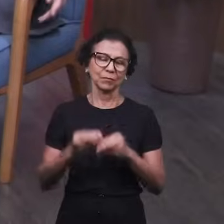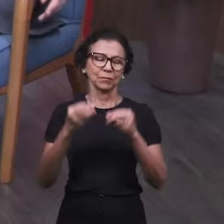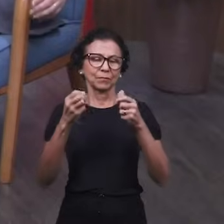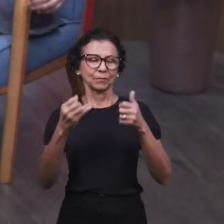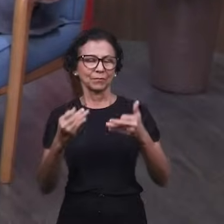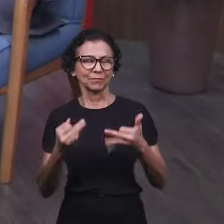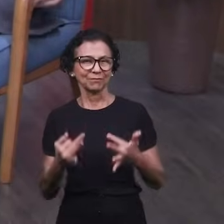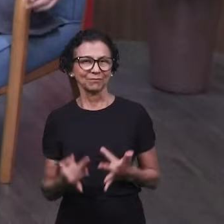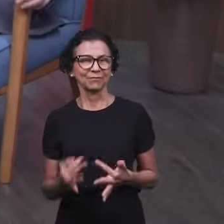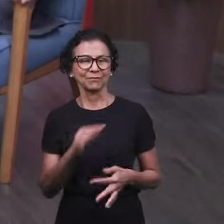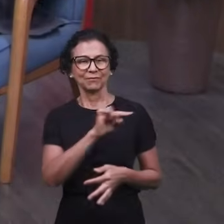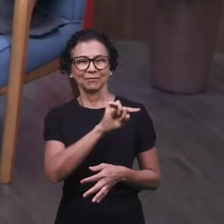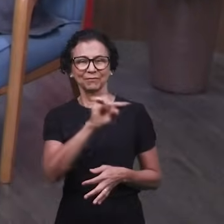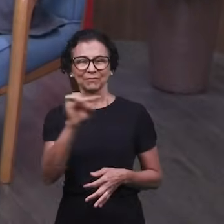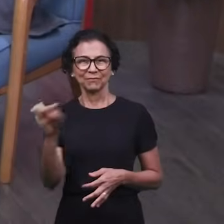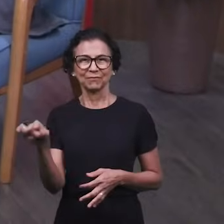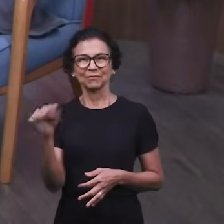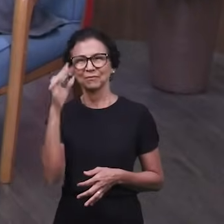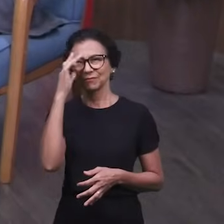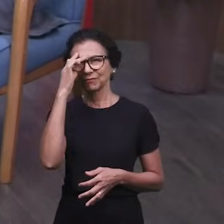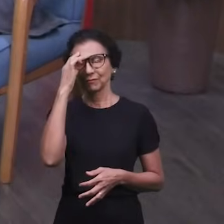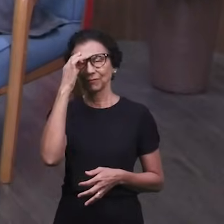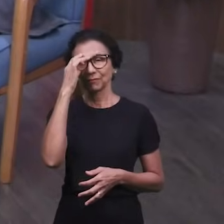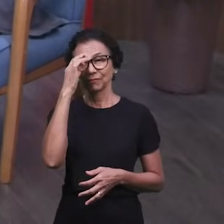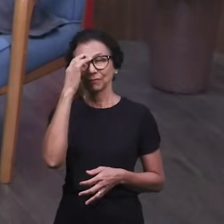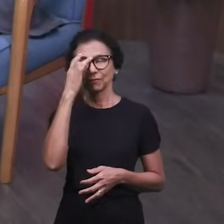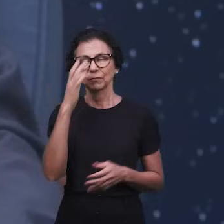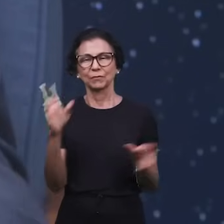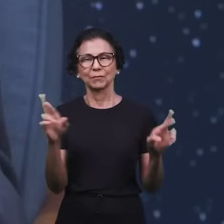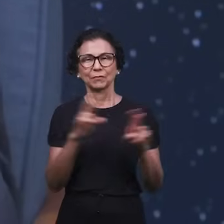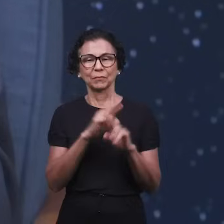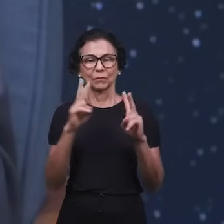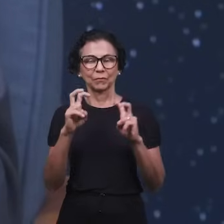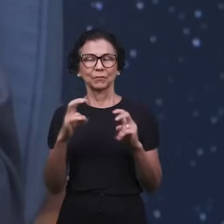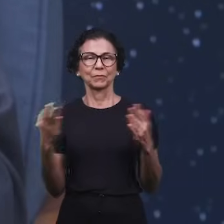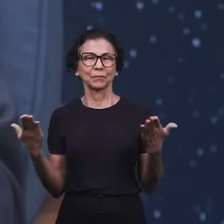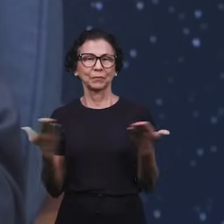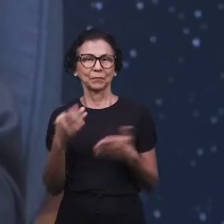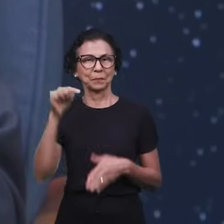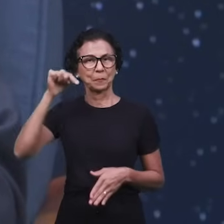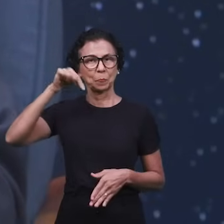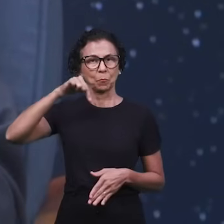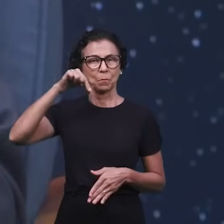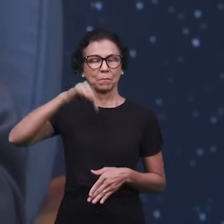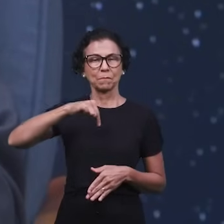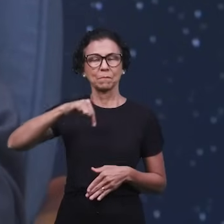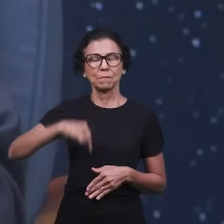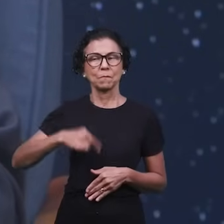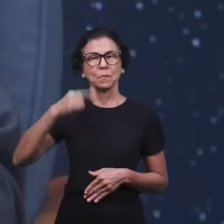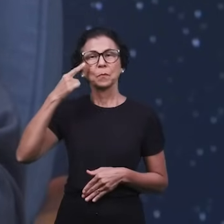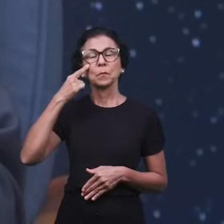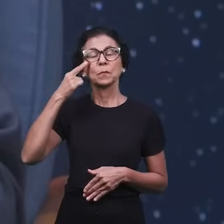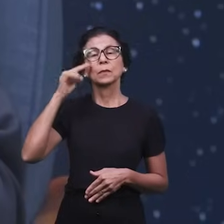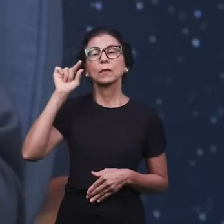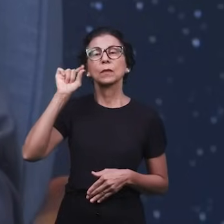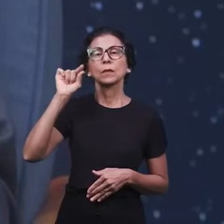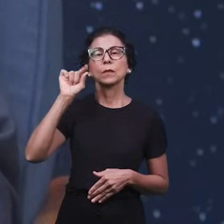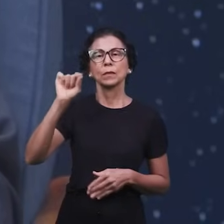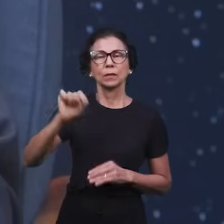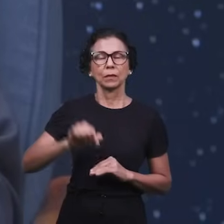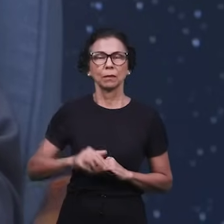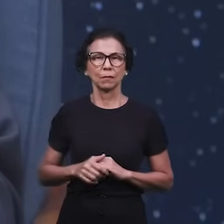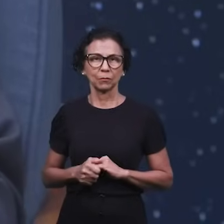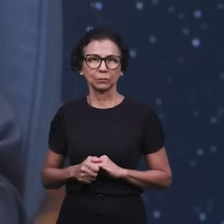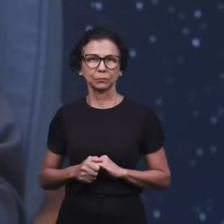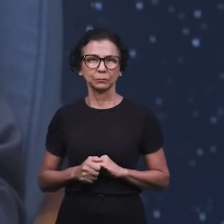nossa audiência, aplicando aquilo que nós tratamos aqui. O que nós vimos é um